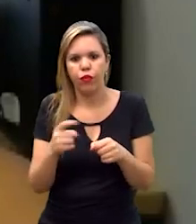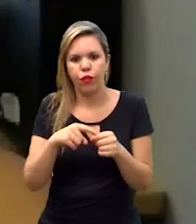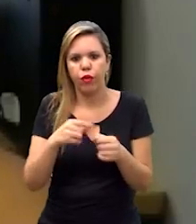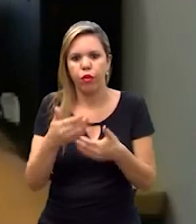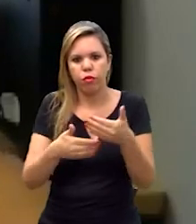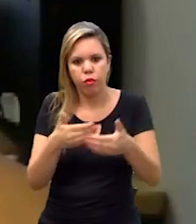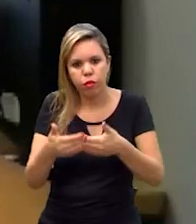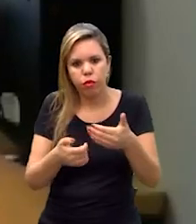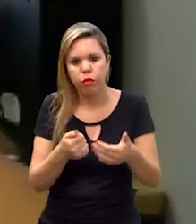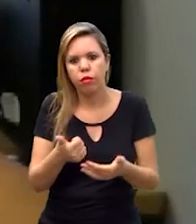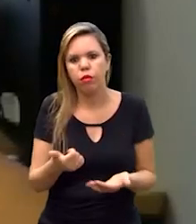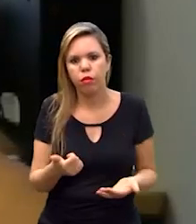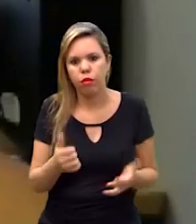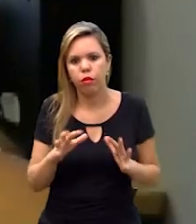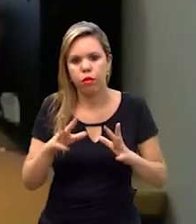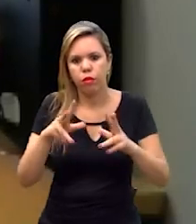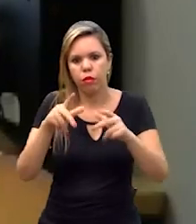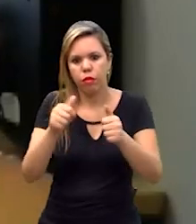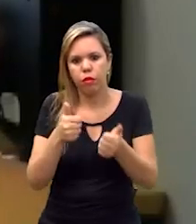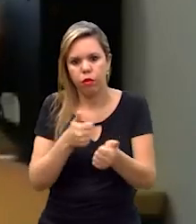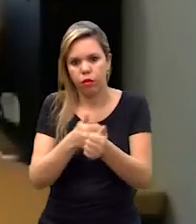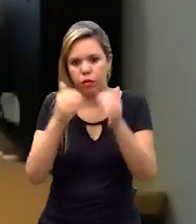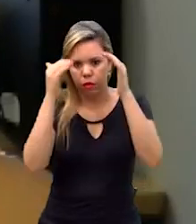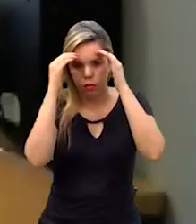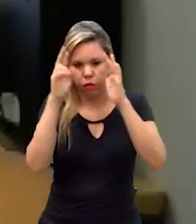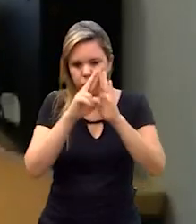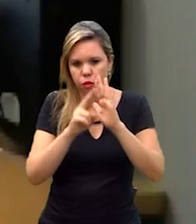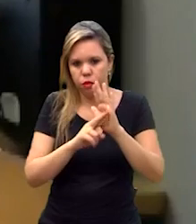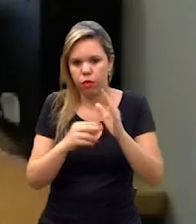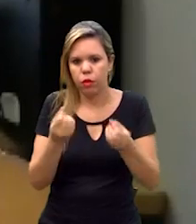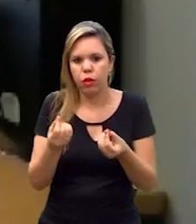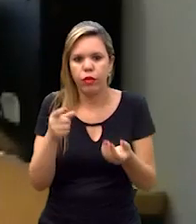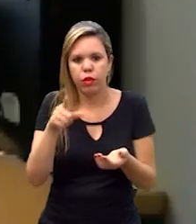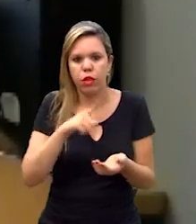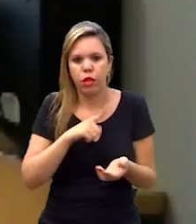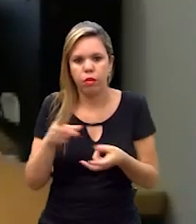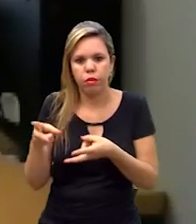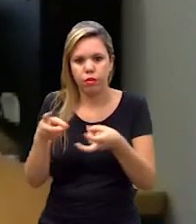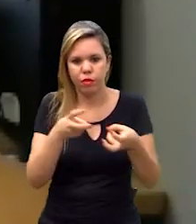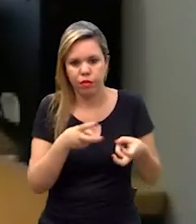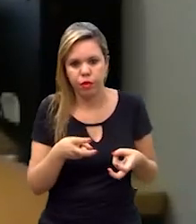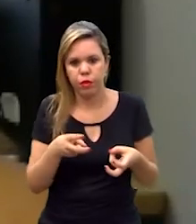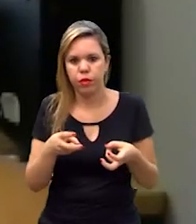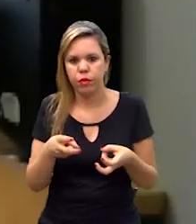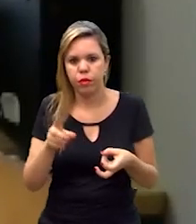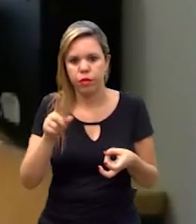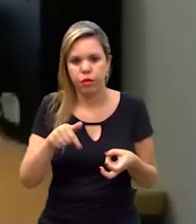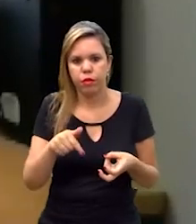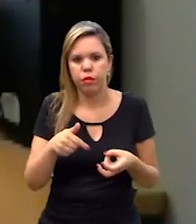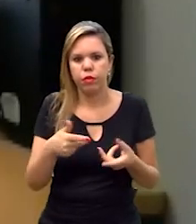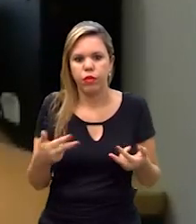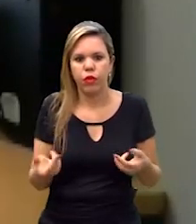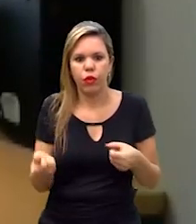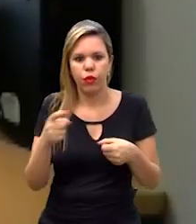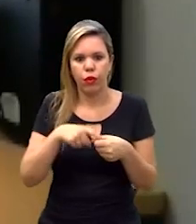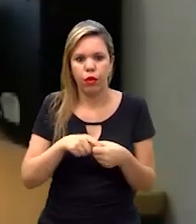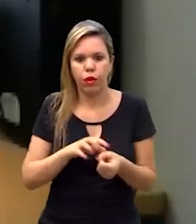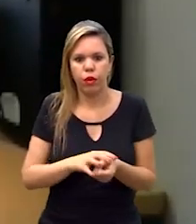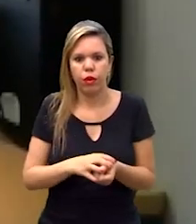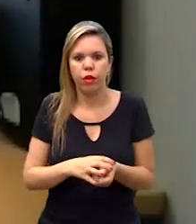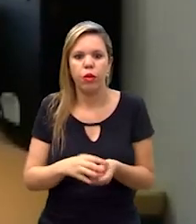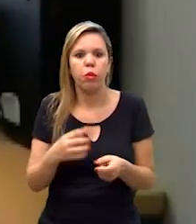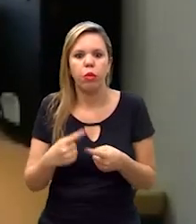fazer uma volta gradual, seguindo todos os protocolos. O que vocês têm percebido? Essas que